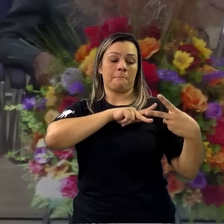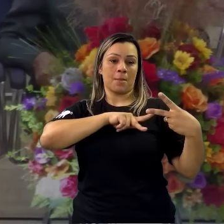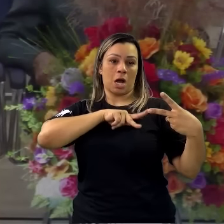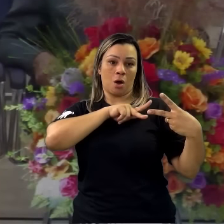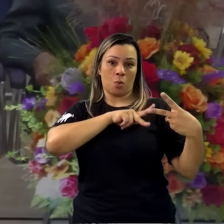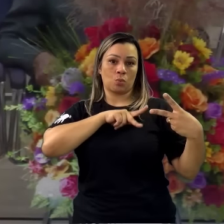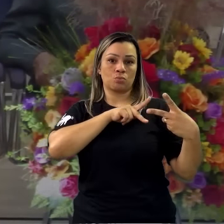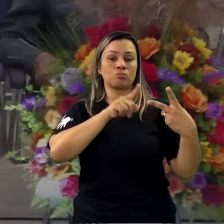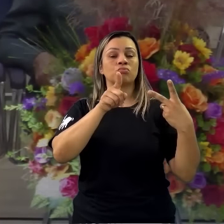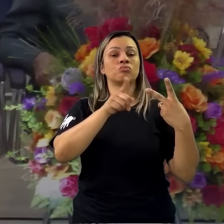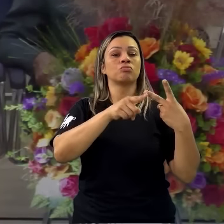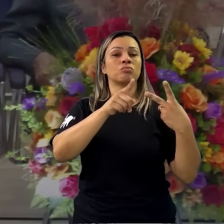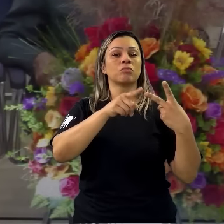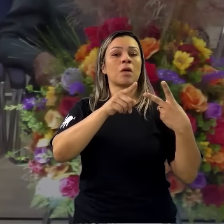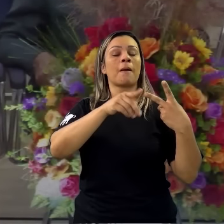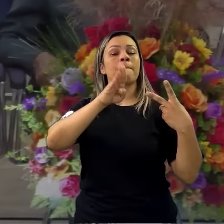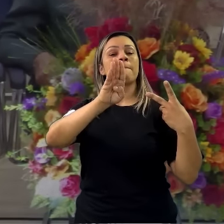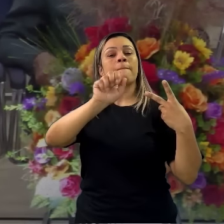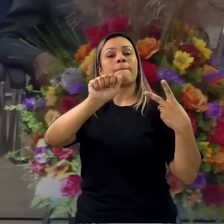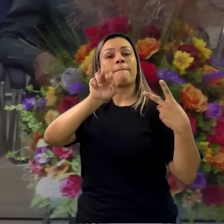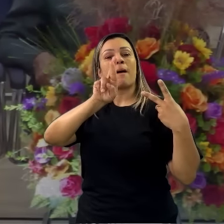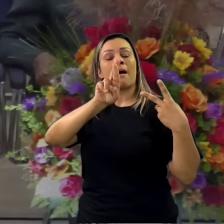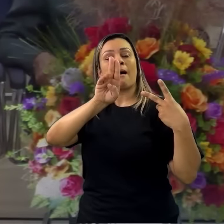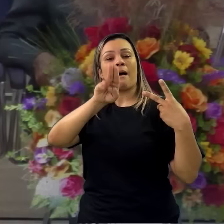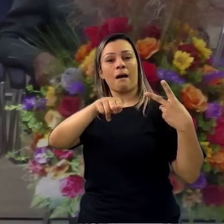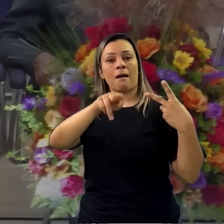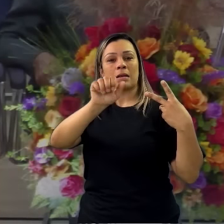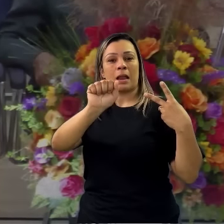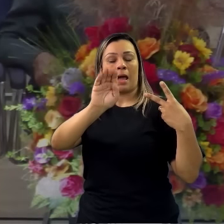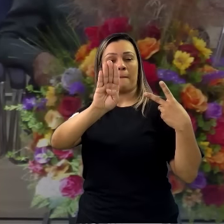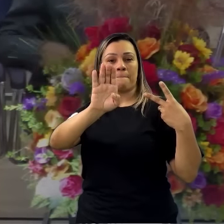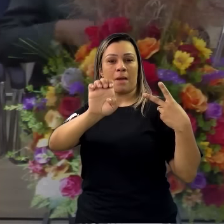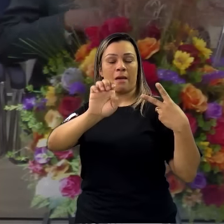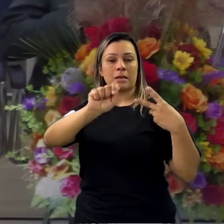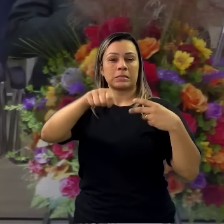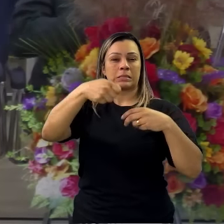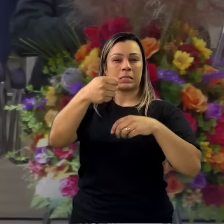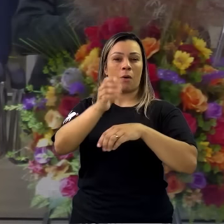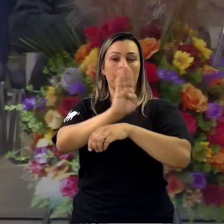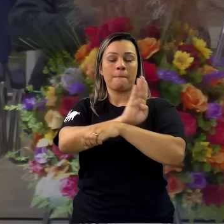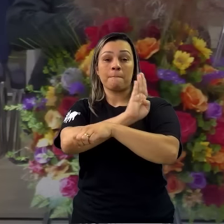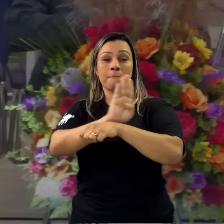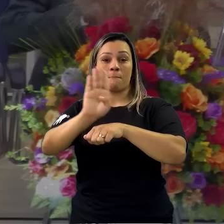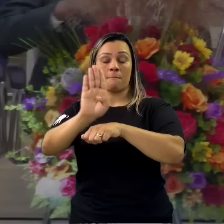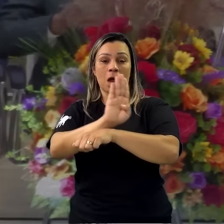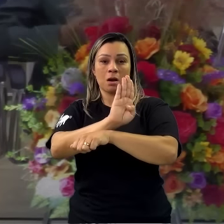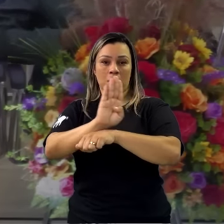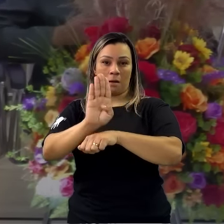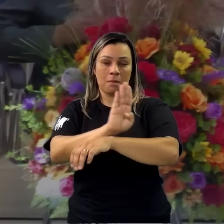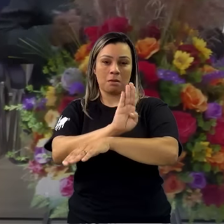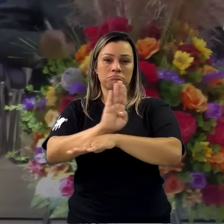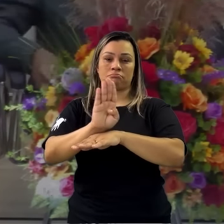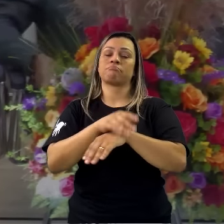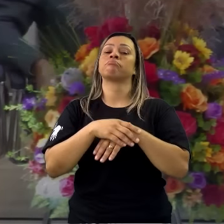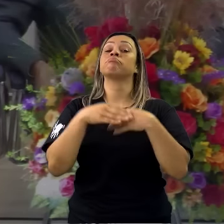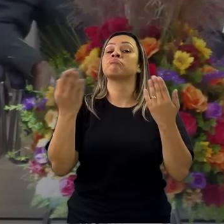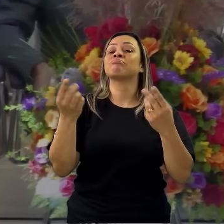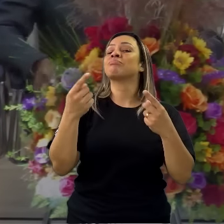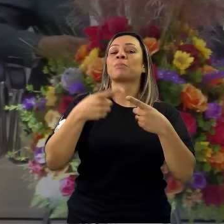outro Apóstolo são Barnabé a Bíblia diz que eles estão fazendo a obra e por que eles estão fazendo a obra